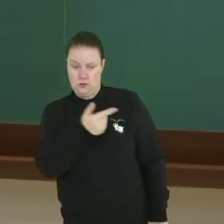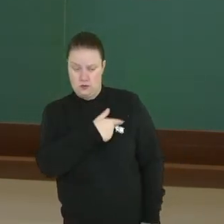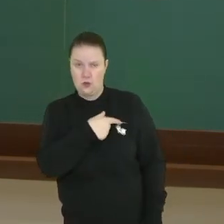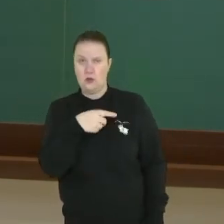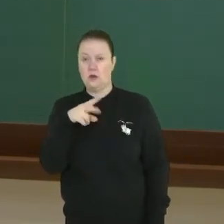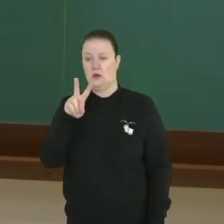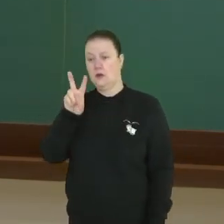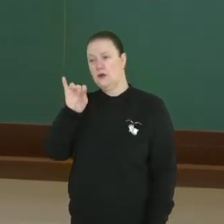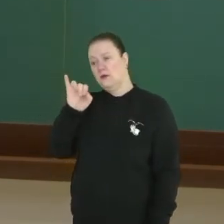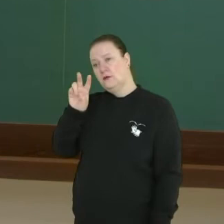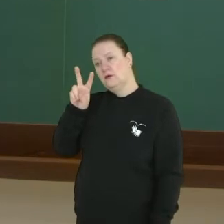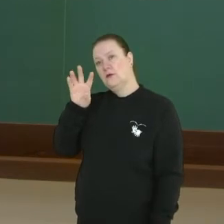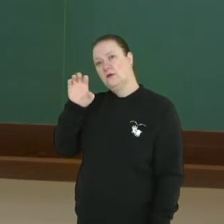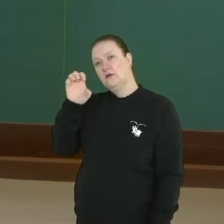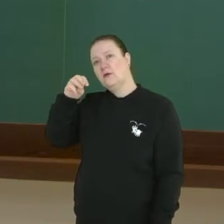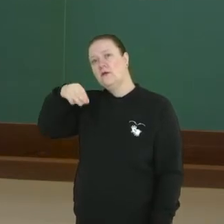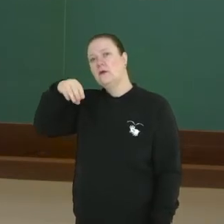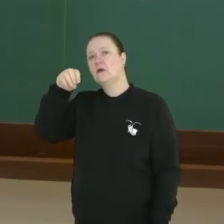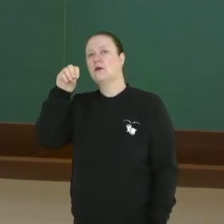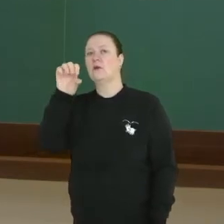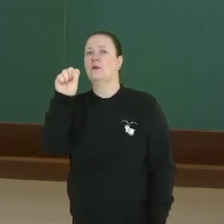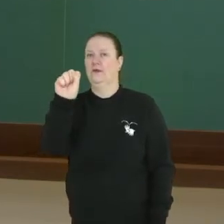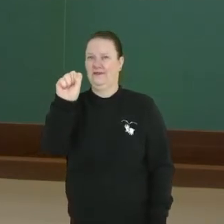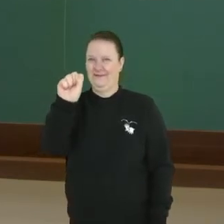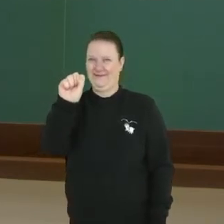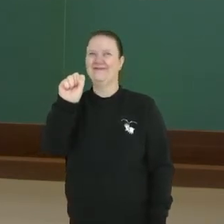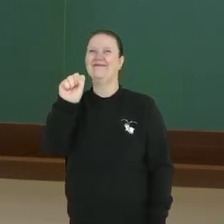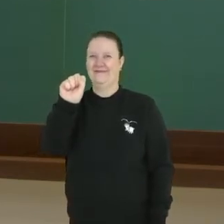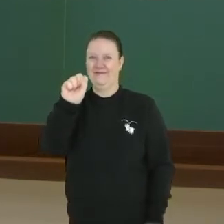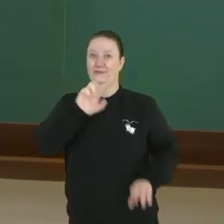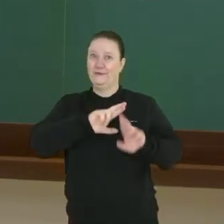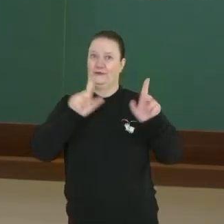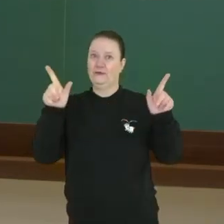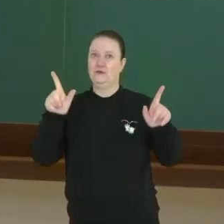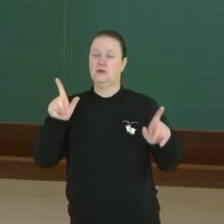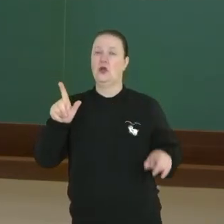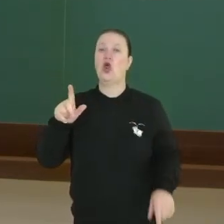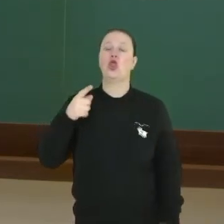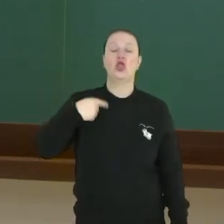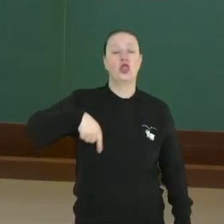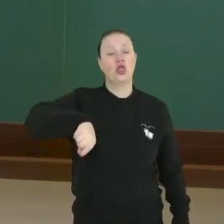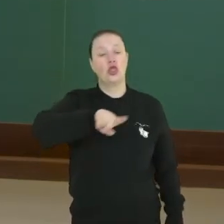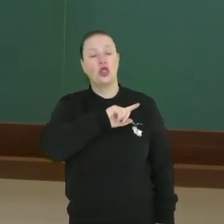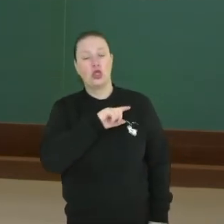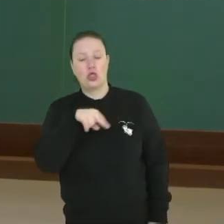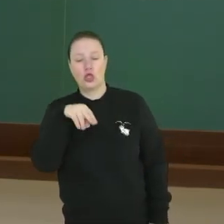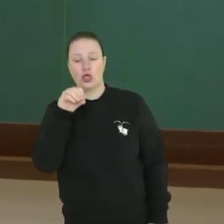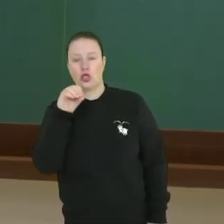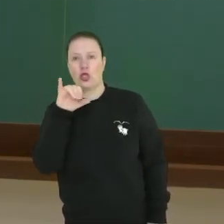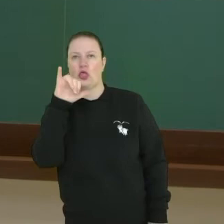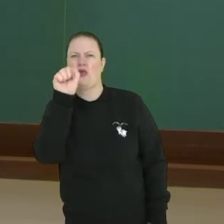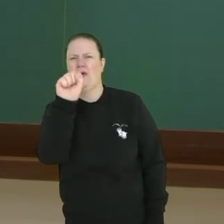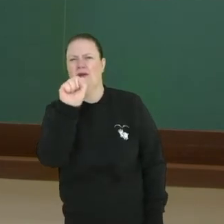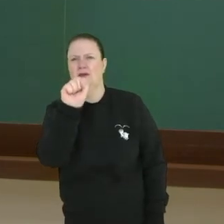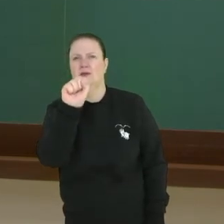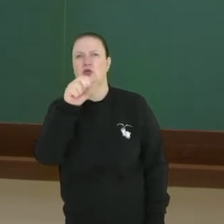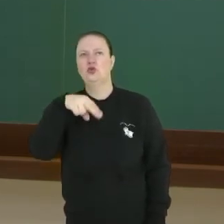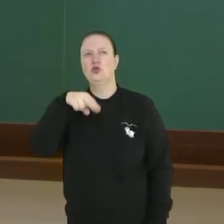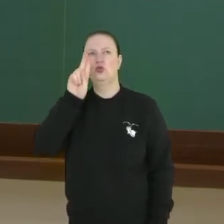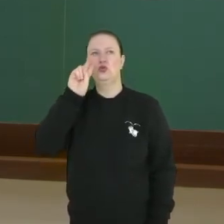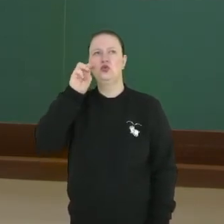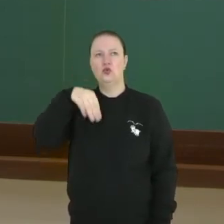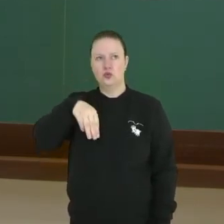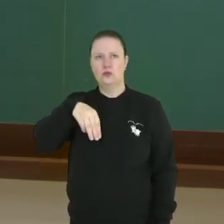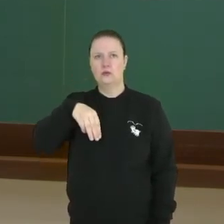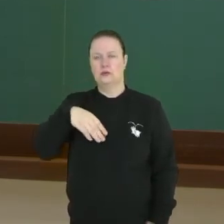Certo? Então, norma padrão, nós vivemos. Nós não. Nós não é uma fala informal, mas